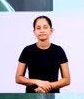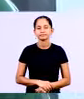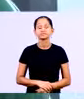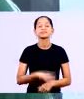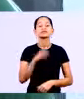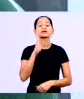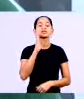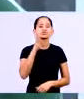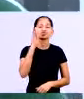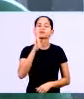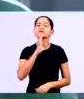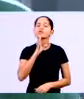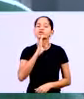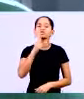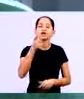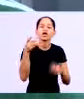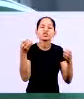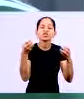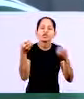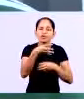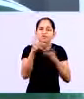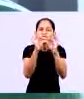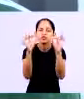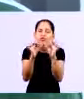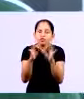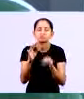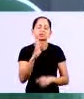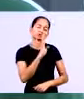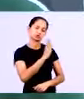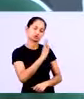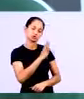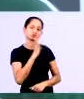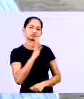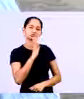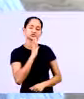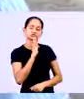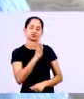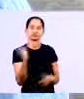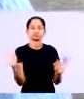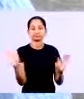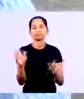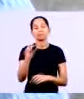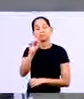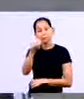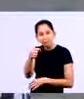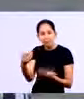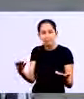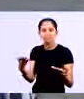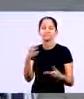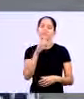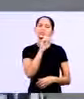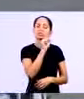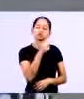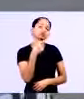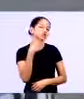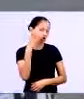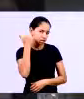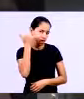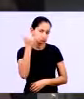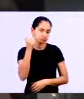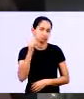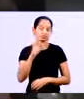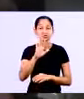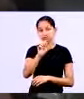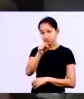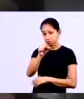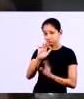O senhor já ouviu falar sobre o novo acordo ortográfico? Já vi. Sim. Sim, já ouvi falar.